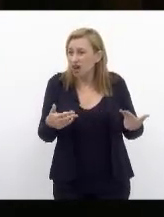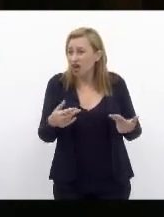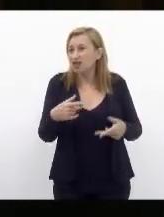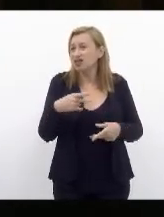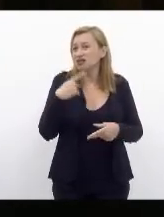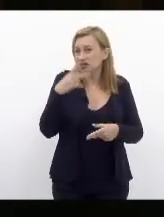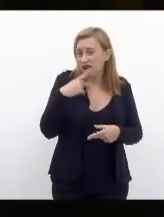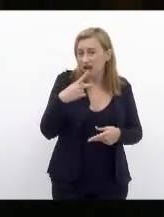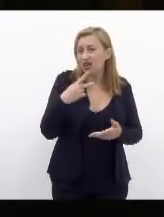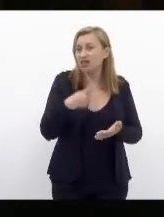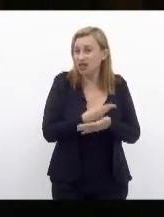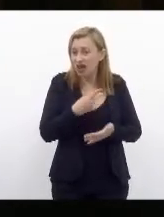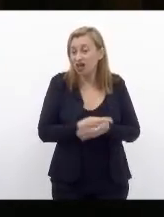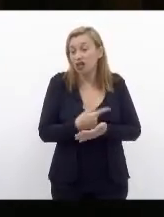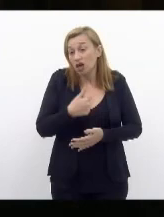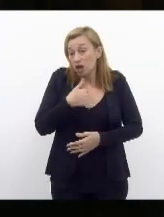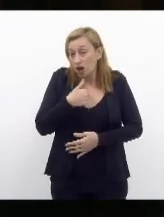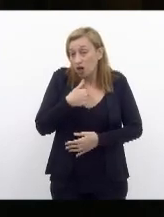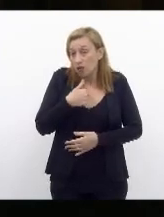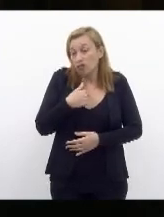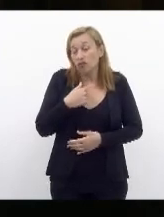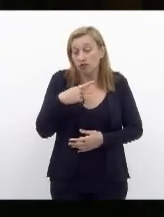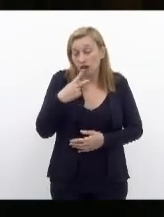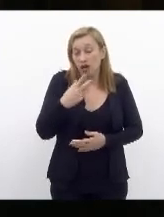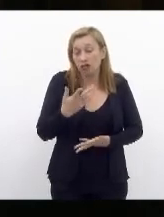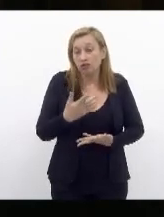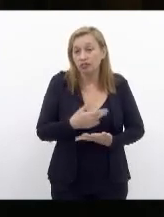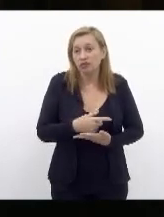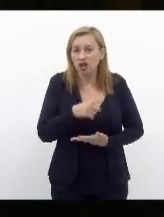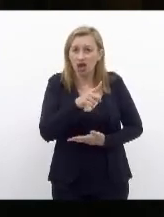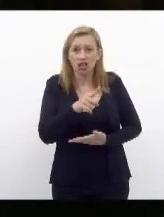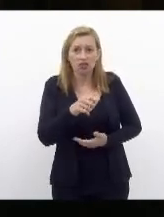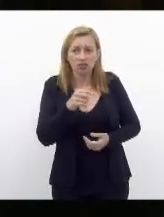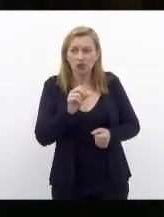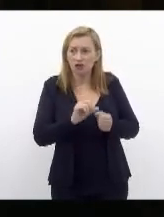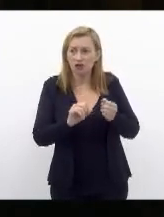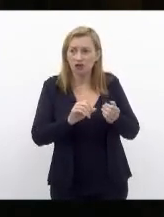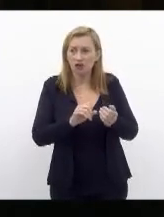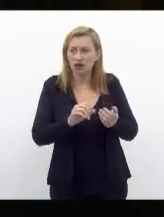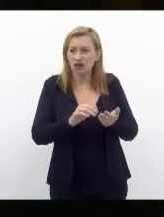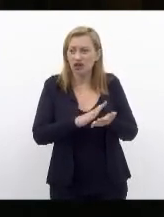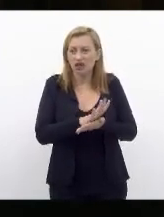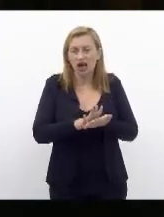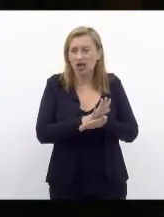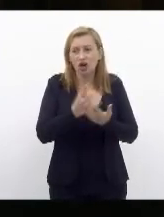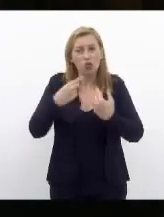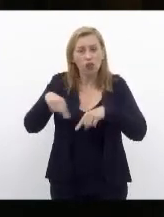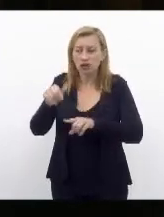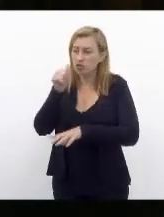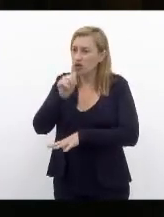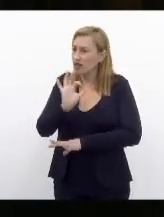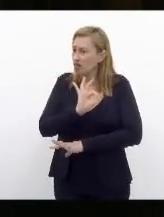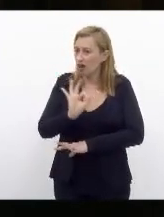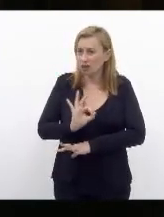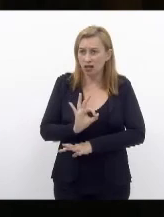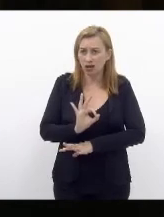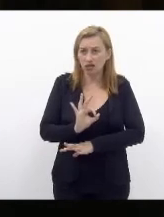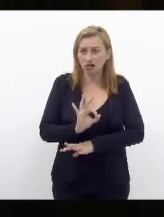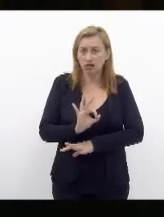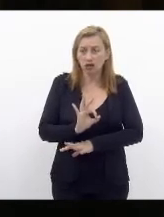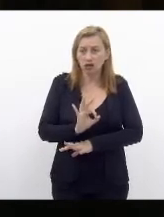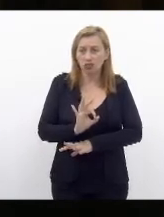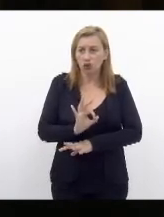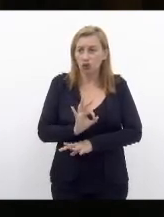levianas, e aqui eu saio em defesa dizendo que ele não fez ataque nenhum contra a honra de mulher nenhuma e não fez